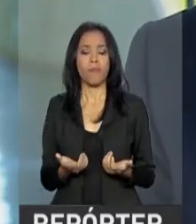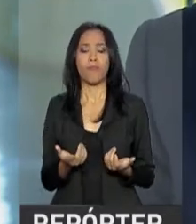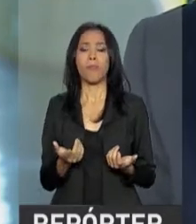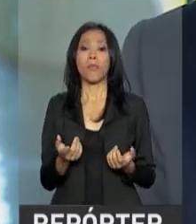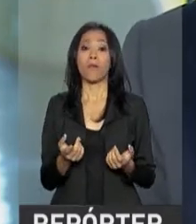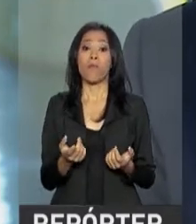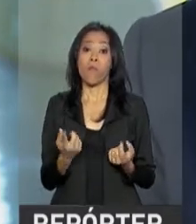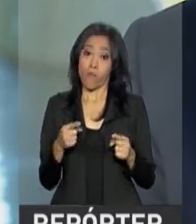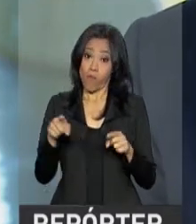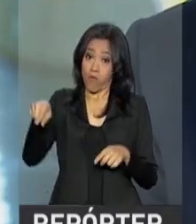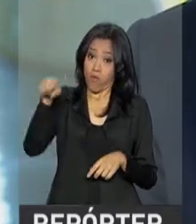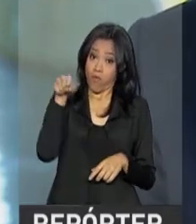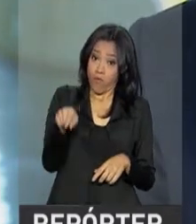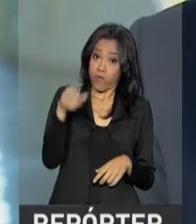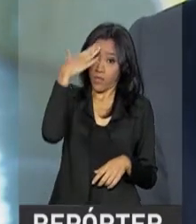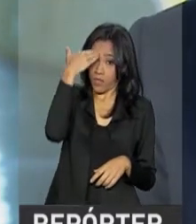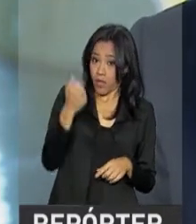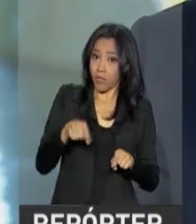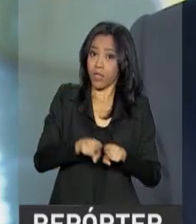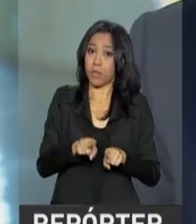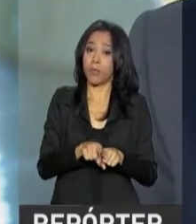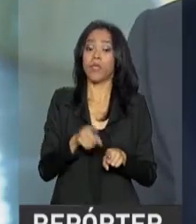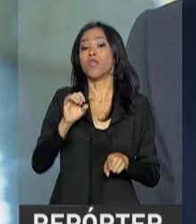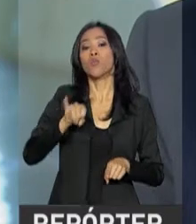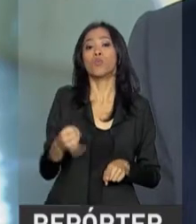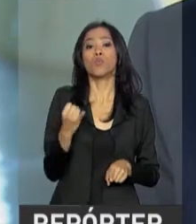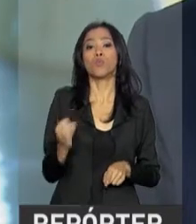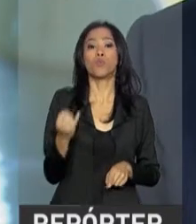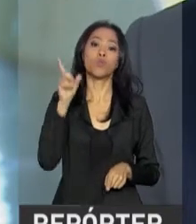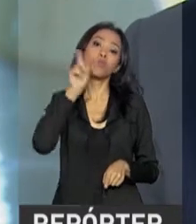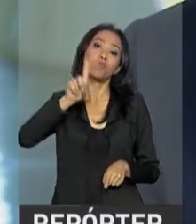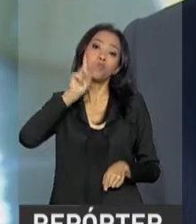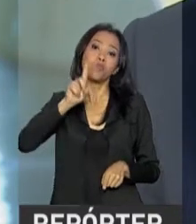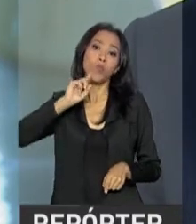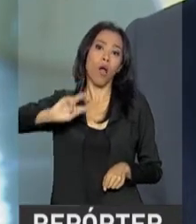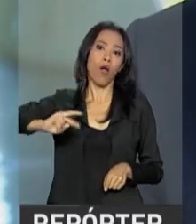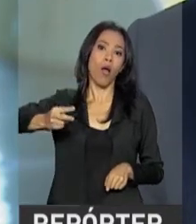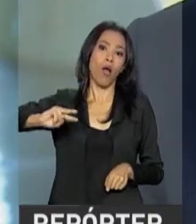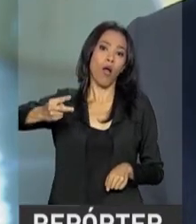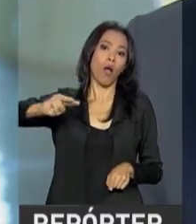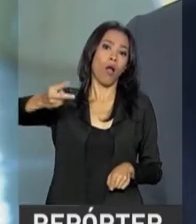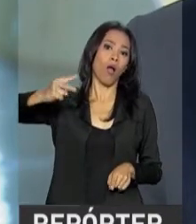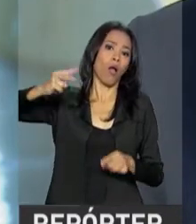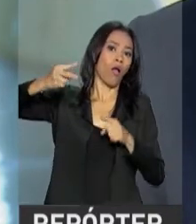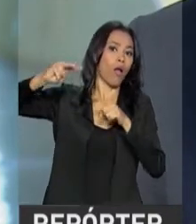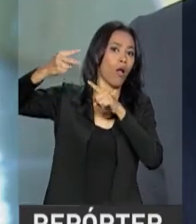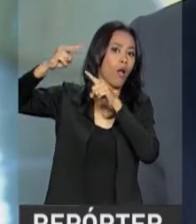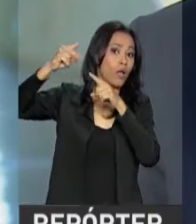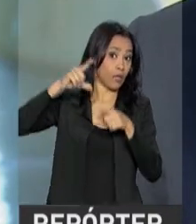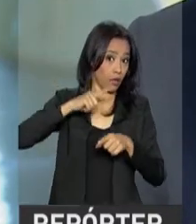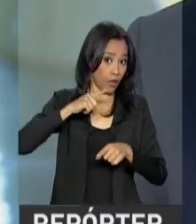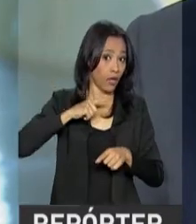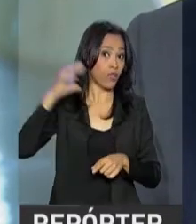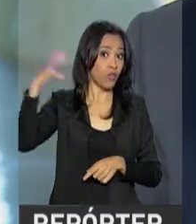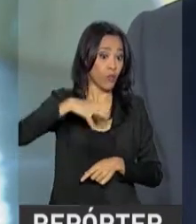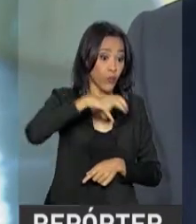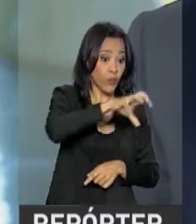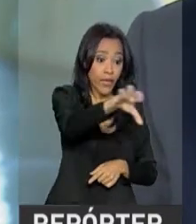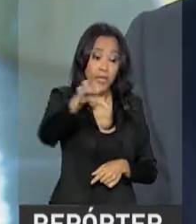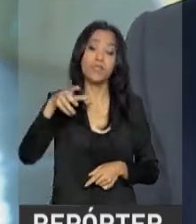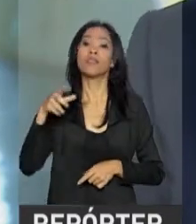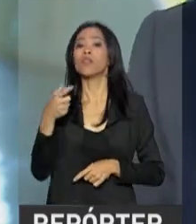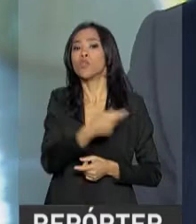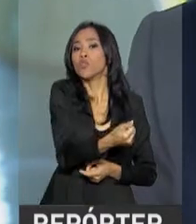além disso você sabe que os juros americanos cresceram muito isto teve repercussão é nas moedas de vários países